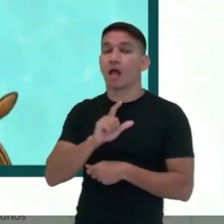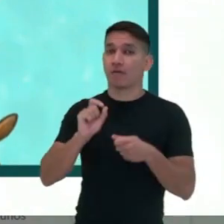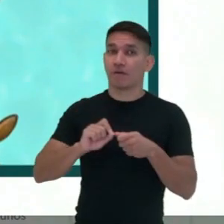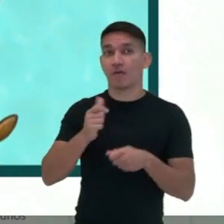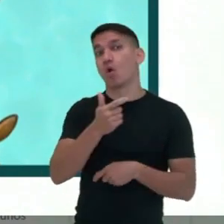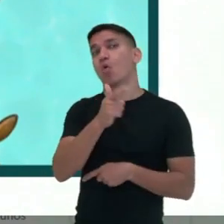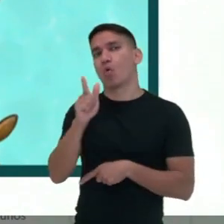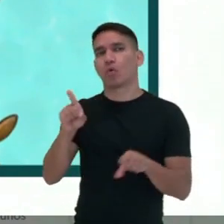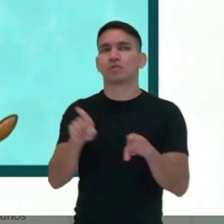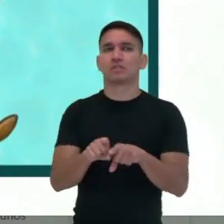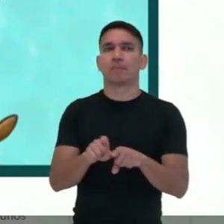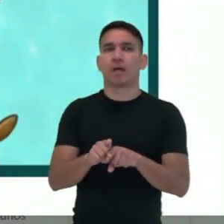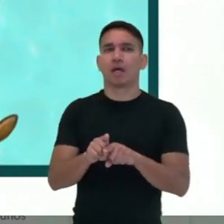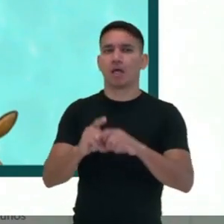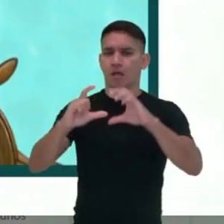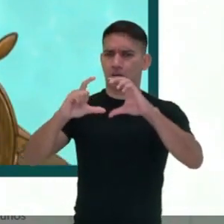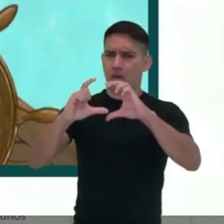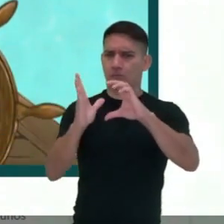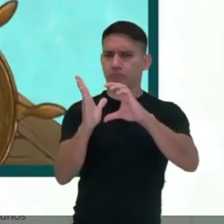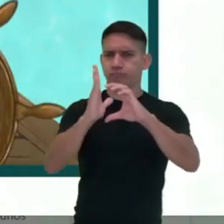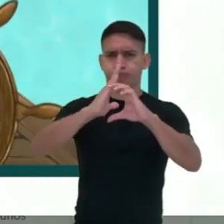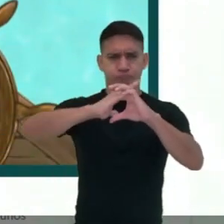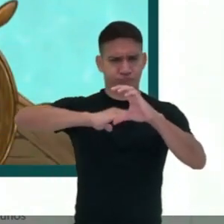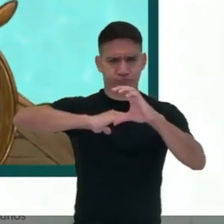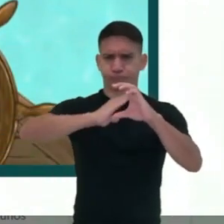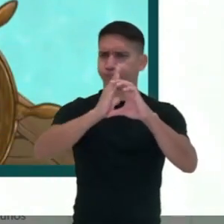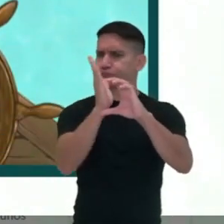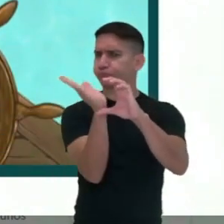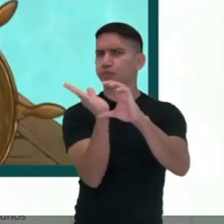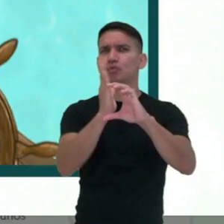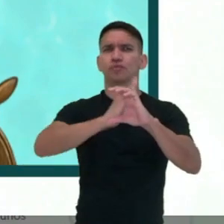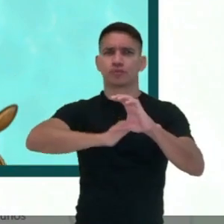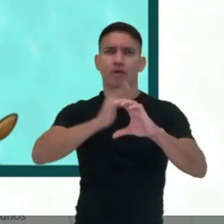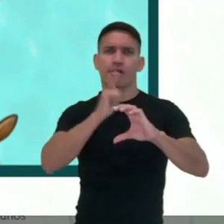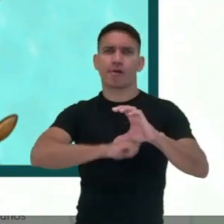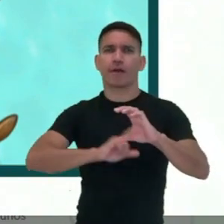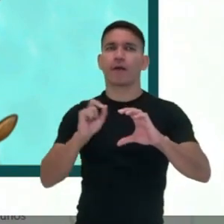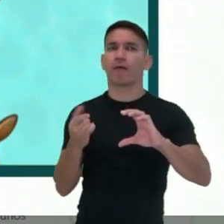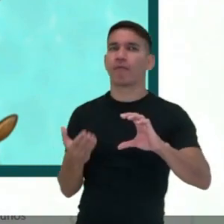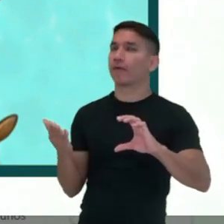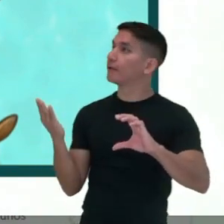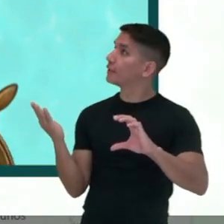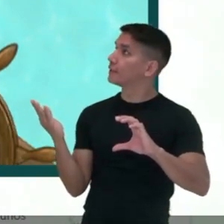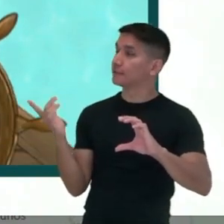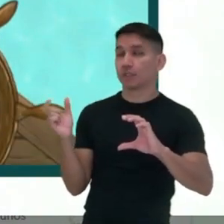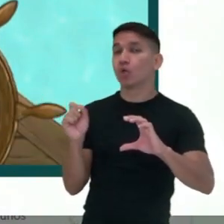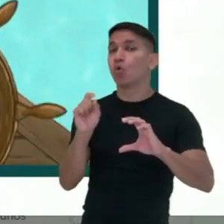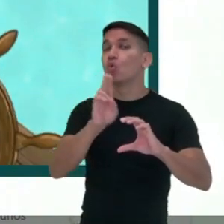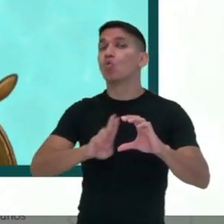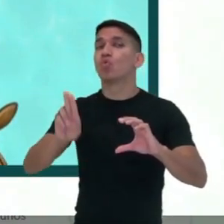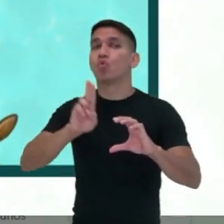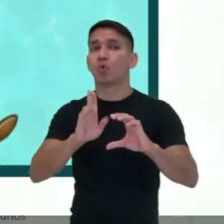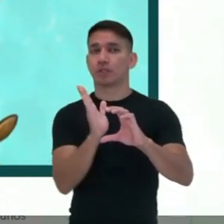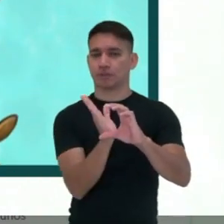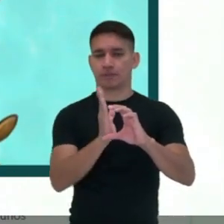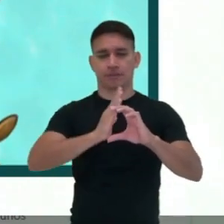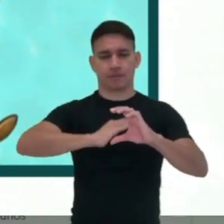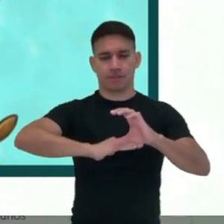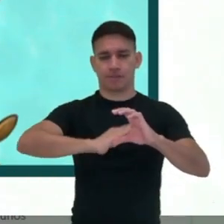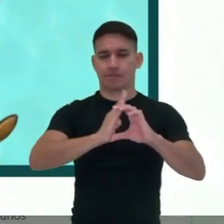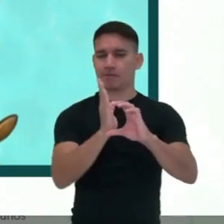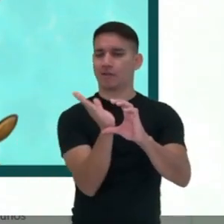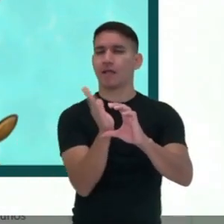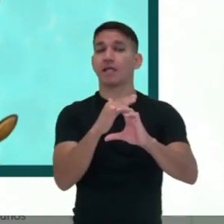Vamos mudar essa angulação aqui. Além disso, ele oferece, né, essa opção aqui, né, de você estar utilizando, ó, mais ou menos